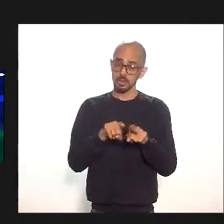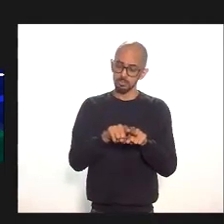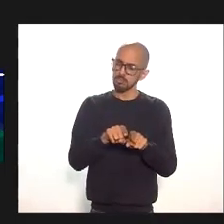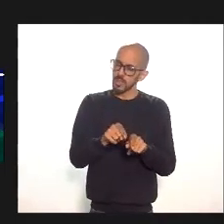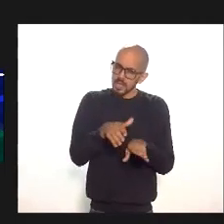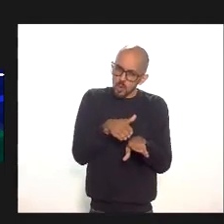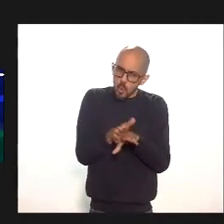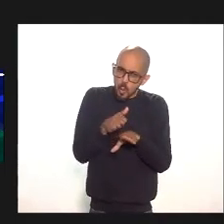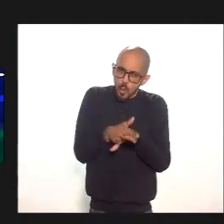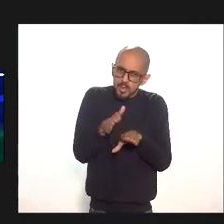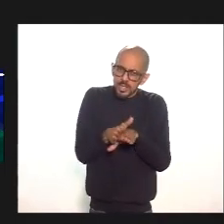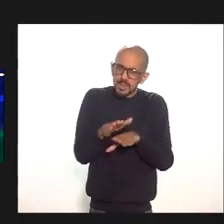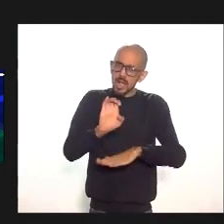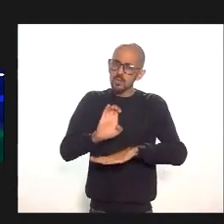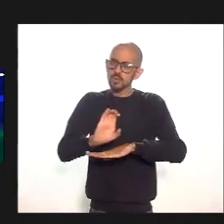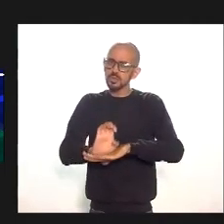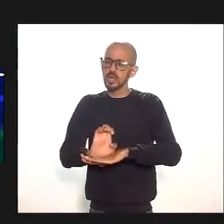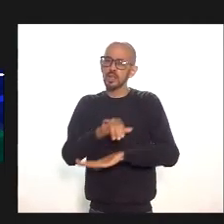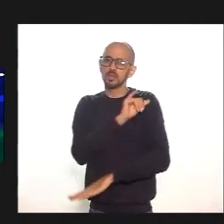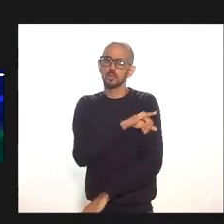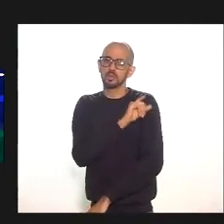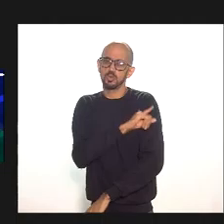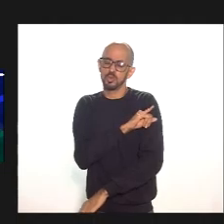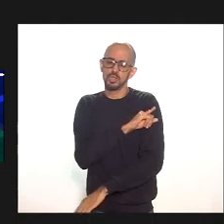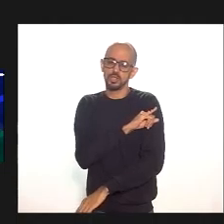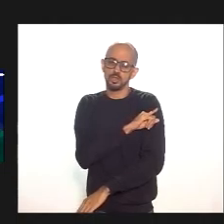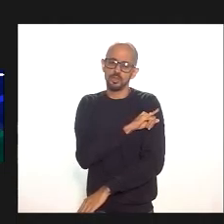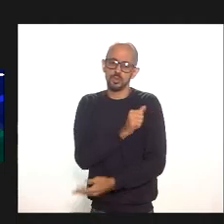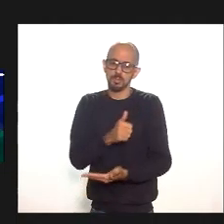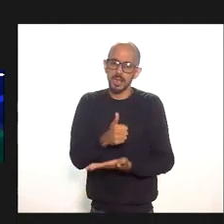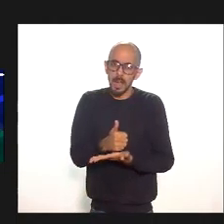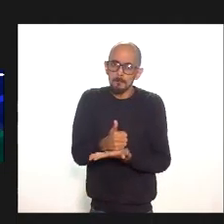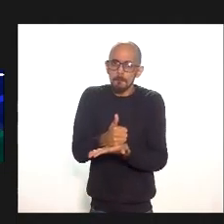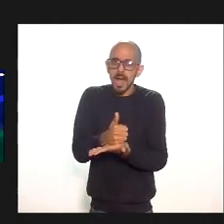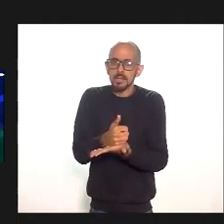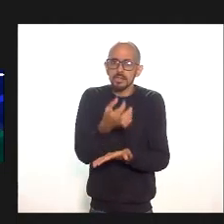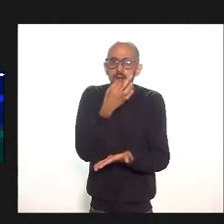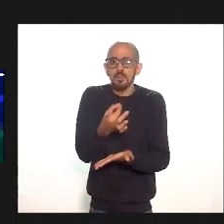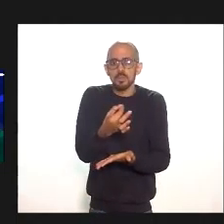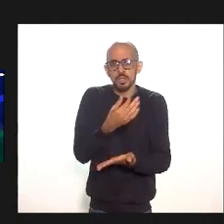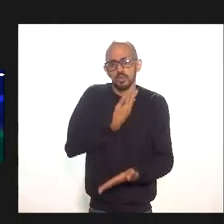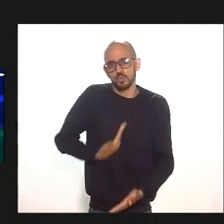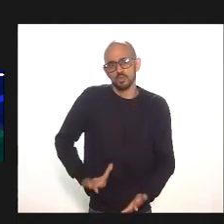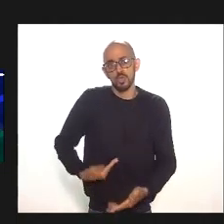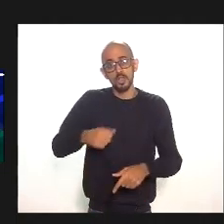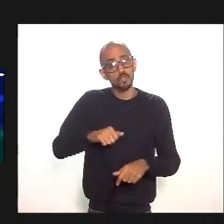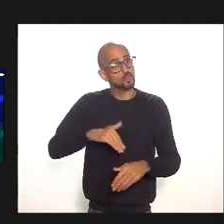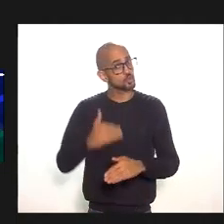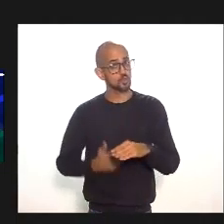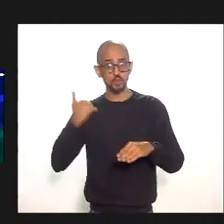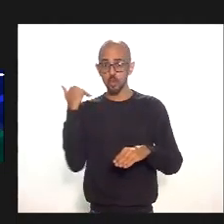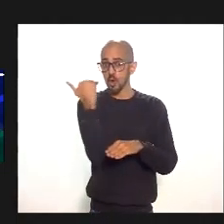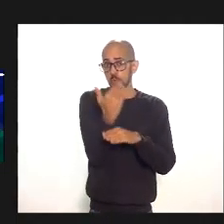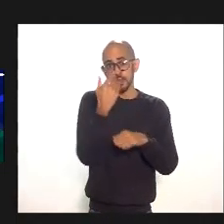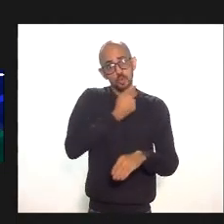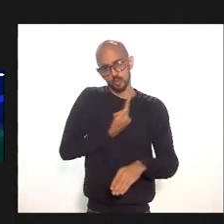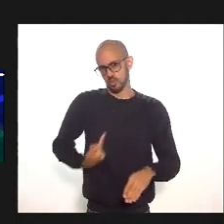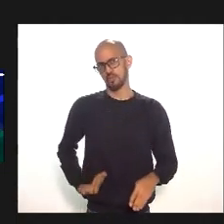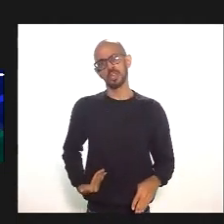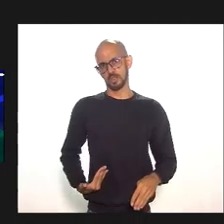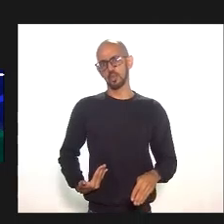Janeiro para embasar a decisão de municípios, prefeitos e, sobretudo, do governo do Estado, com base numa lei estadual